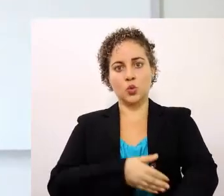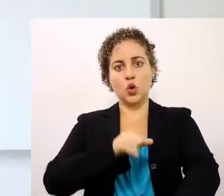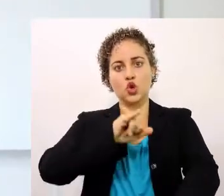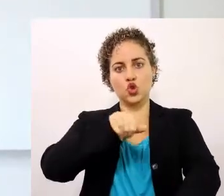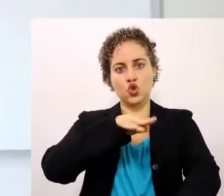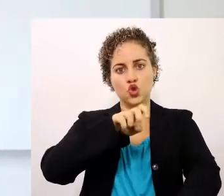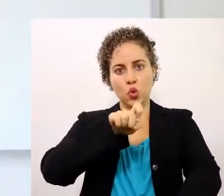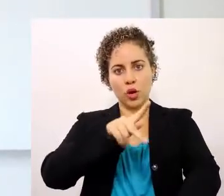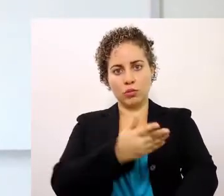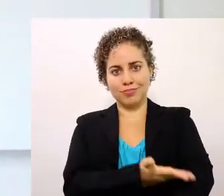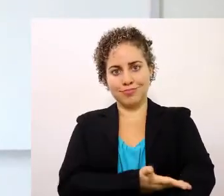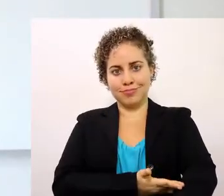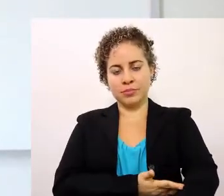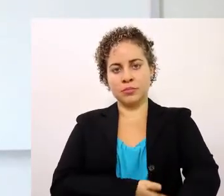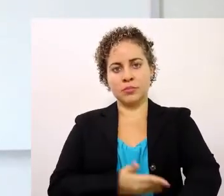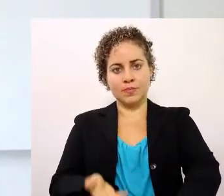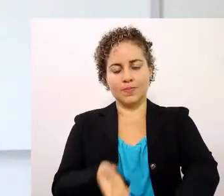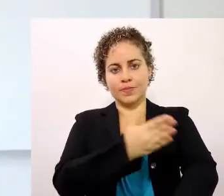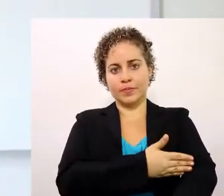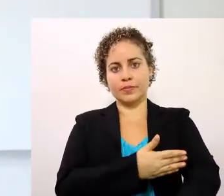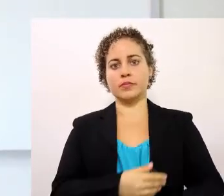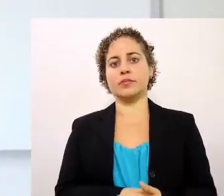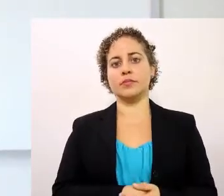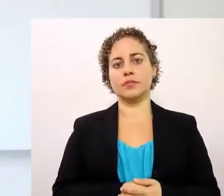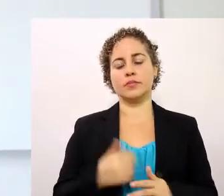Veja o seu caderno de atividades.